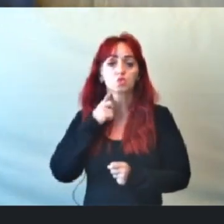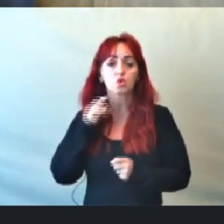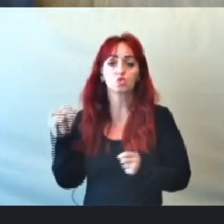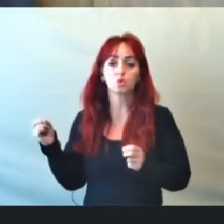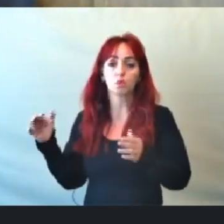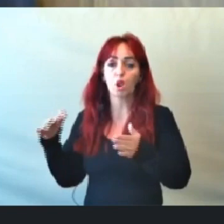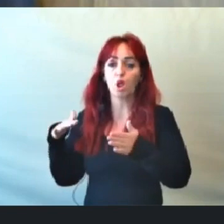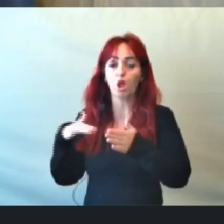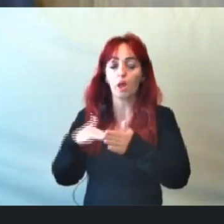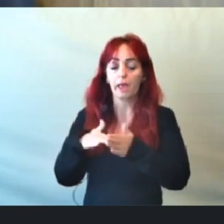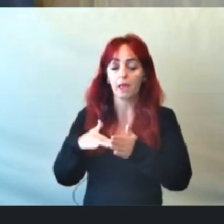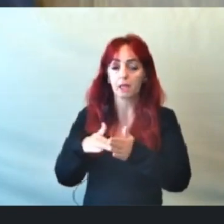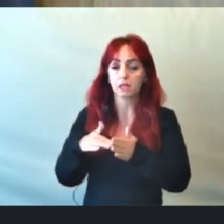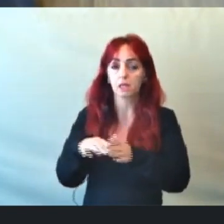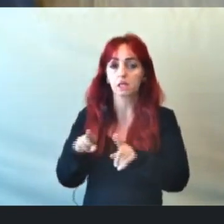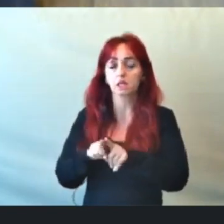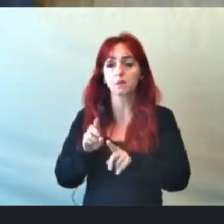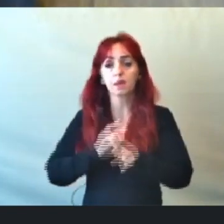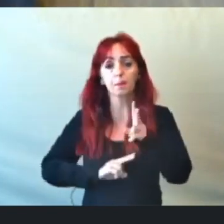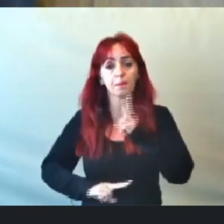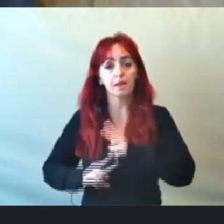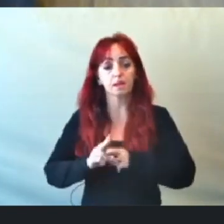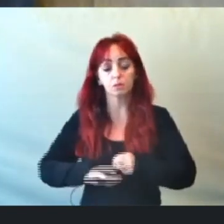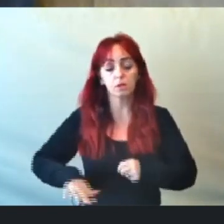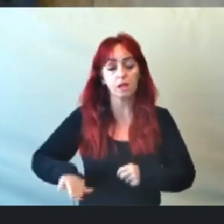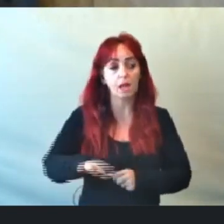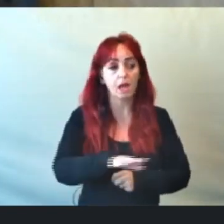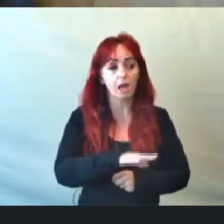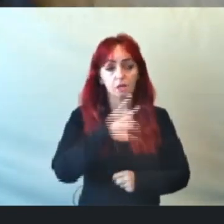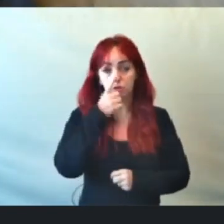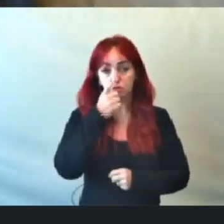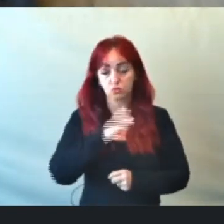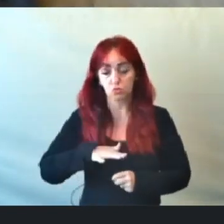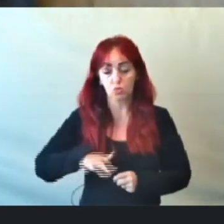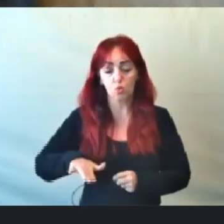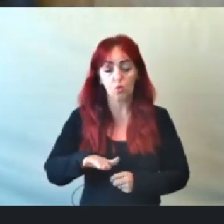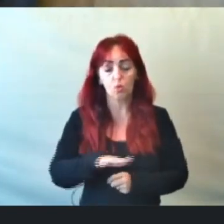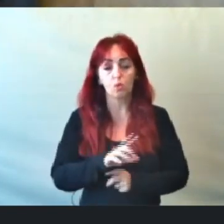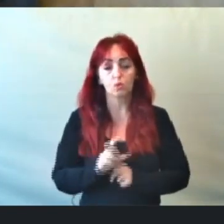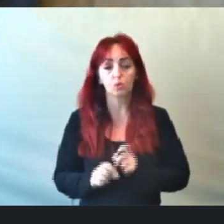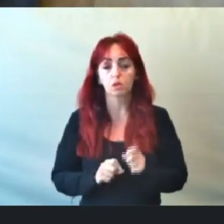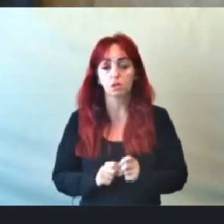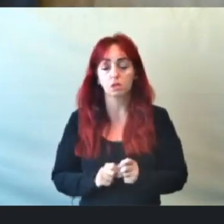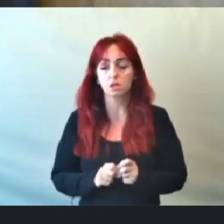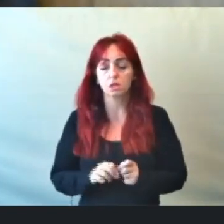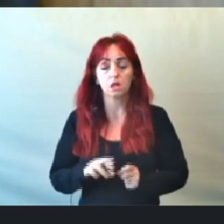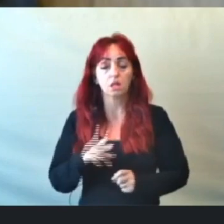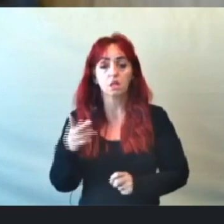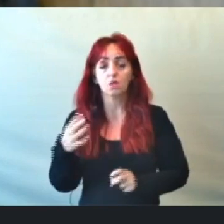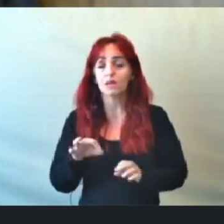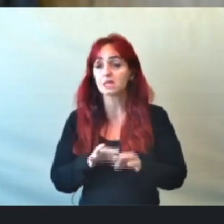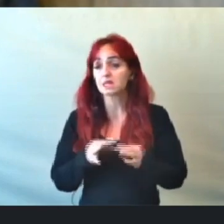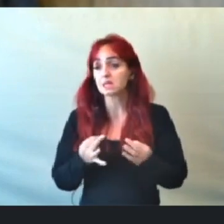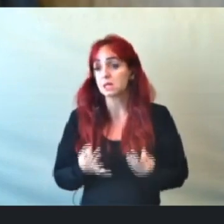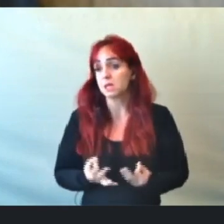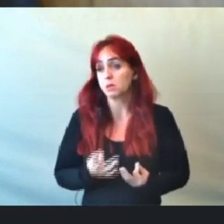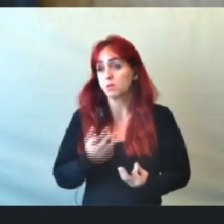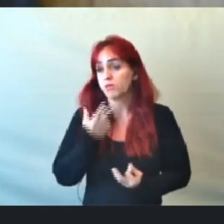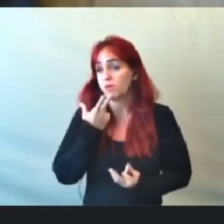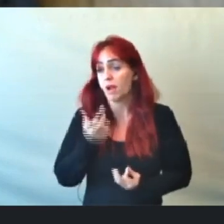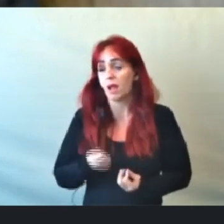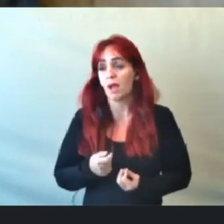esgotos, não é muito simples garantir que não haverá nenhuma contaminação por